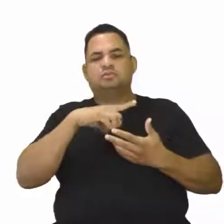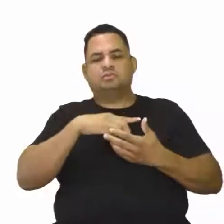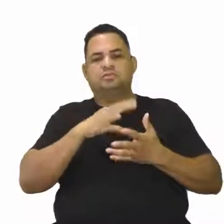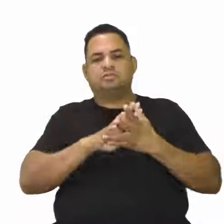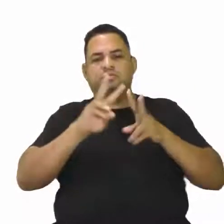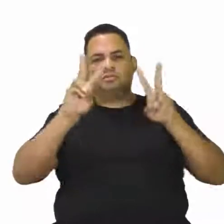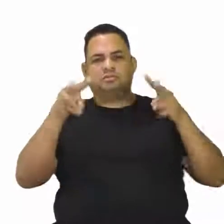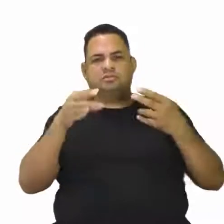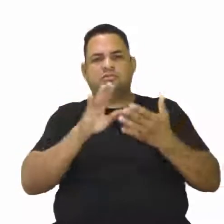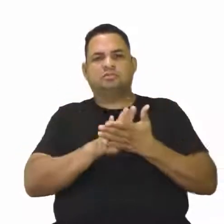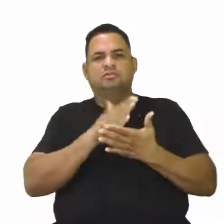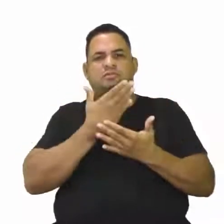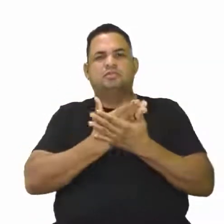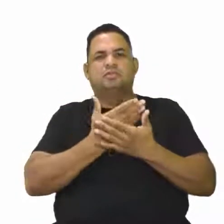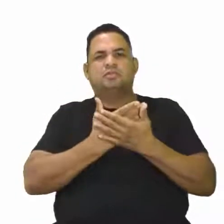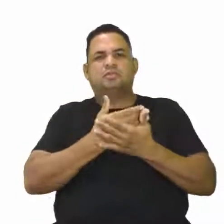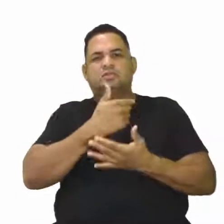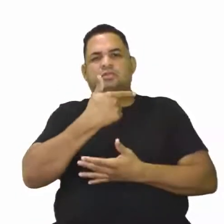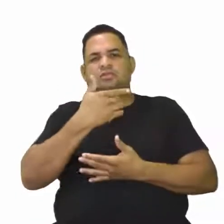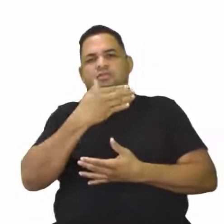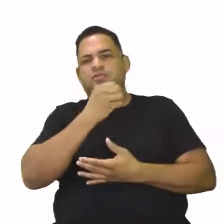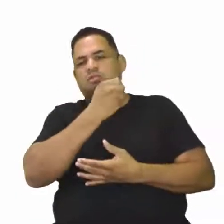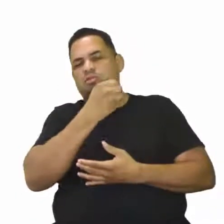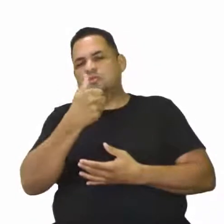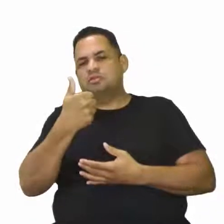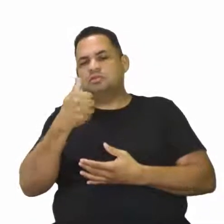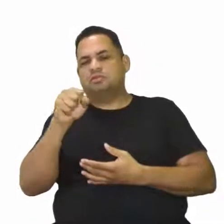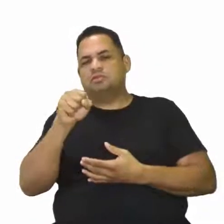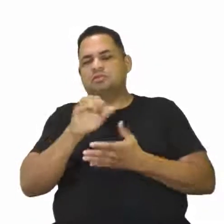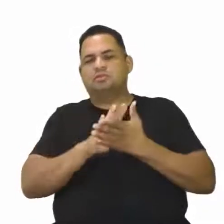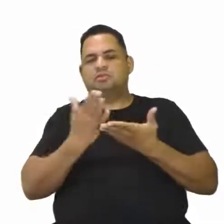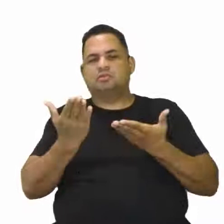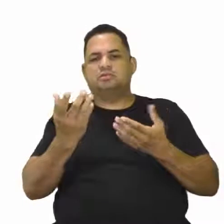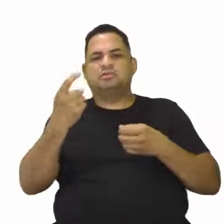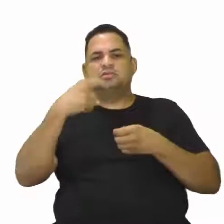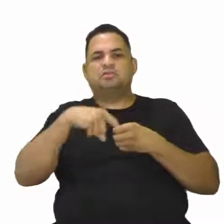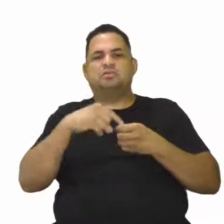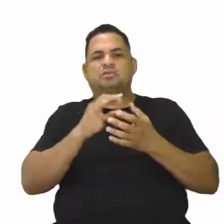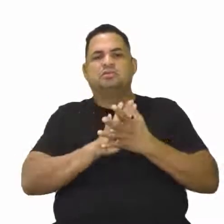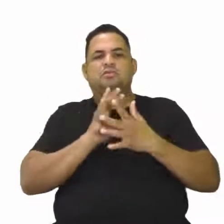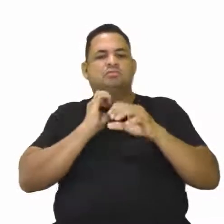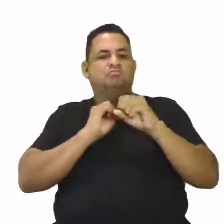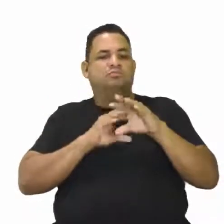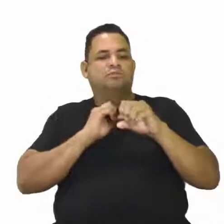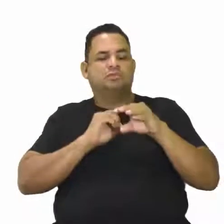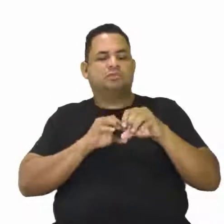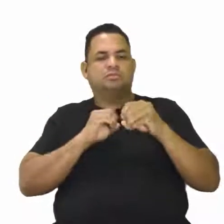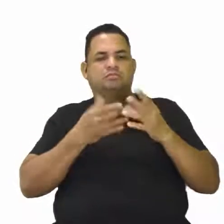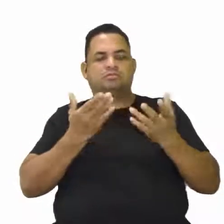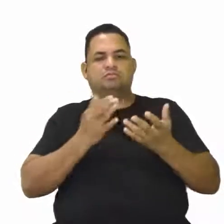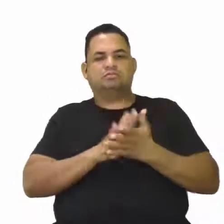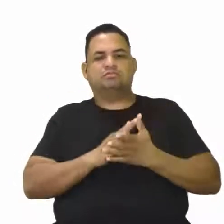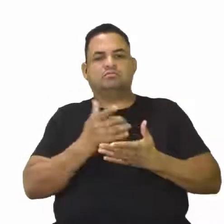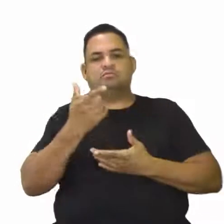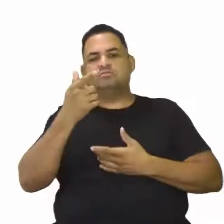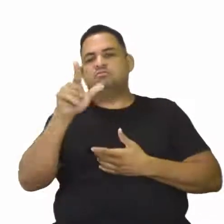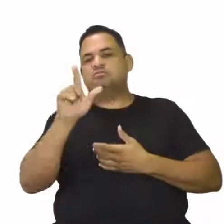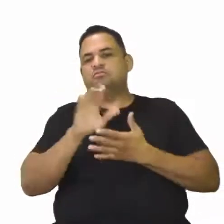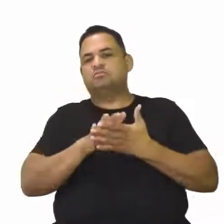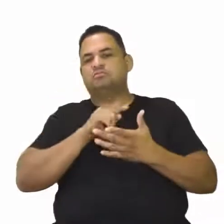Enem de 2018, ele estava muito voltado à questão da educação. E as suas